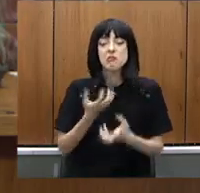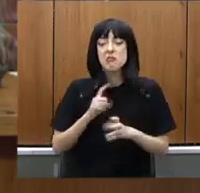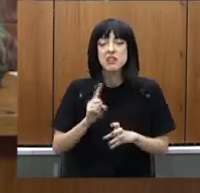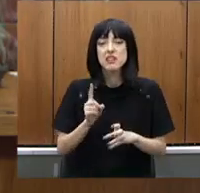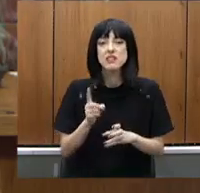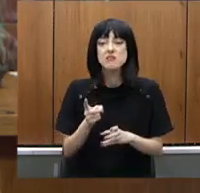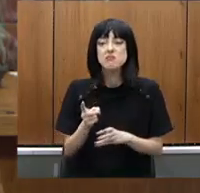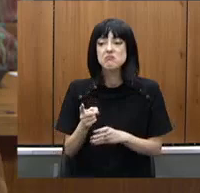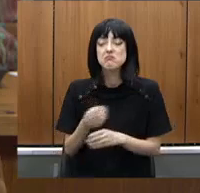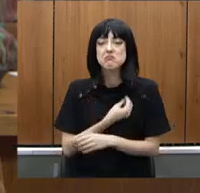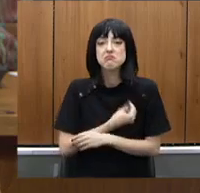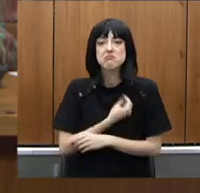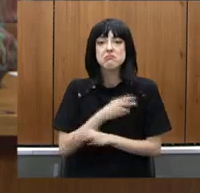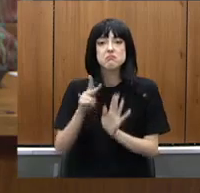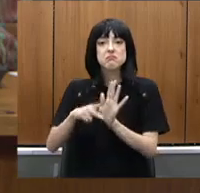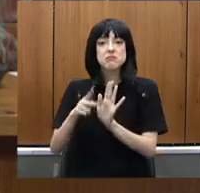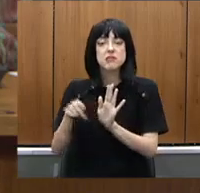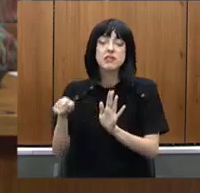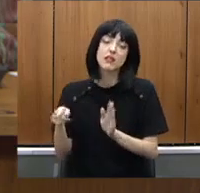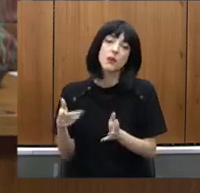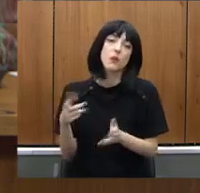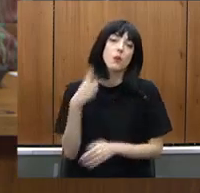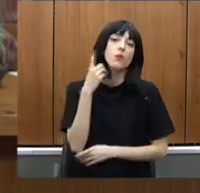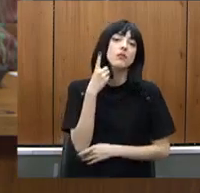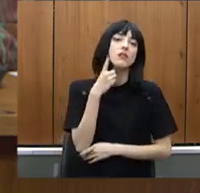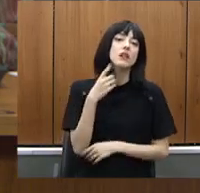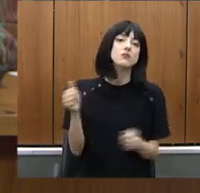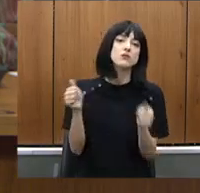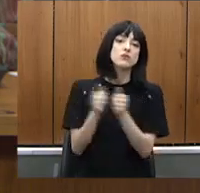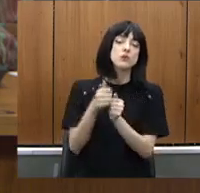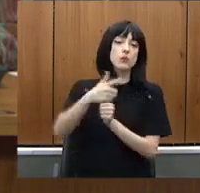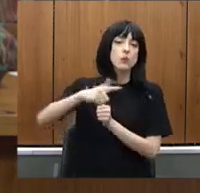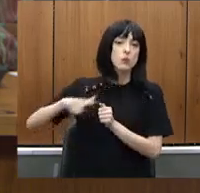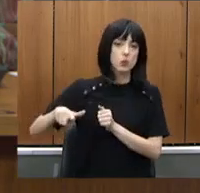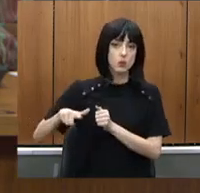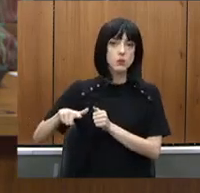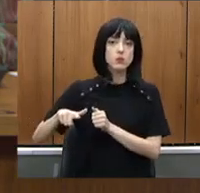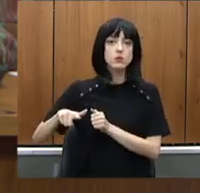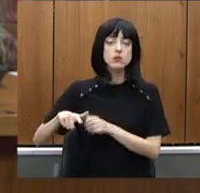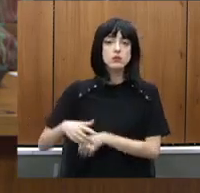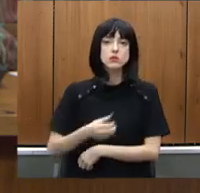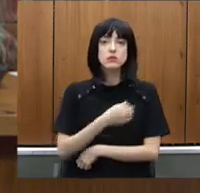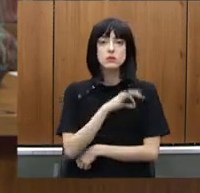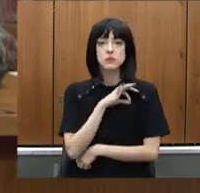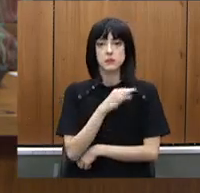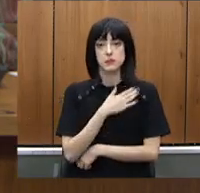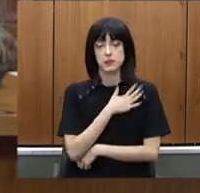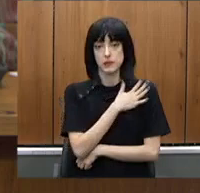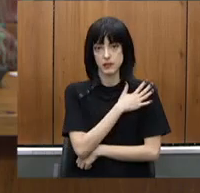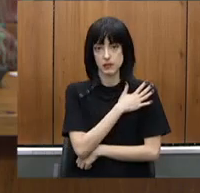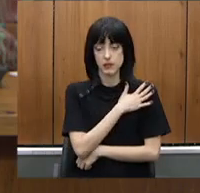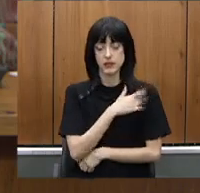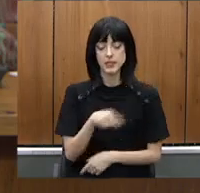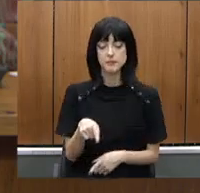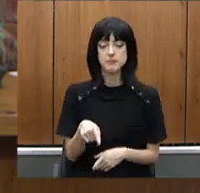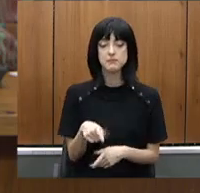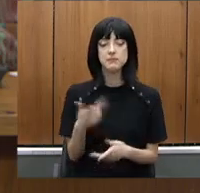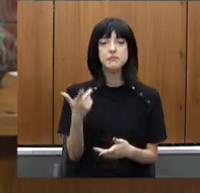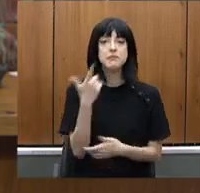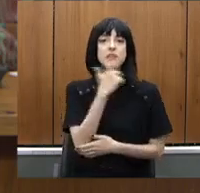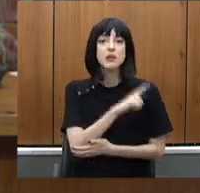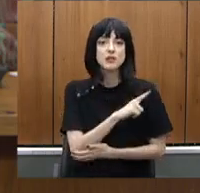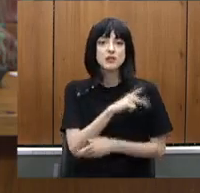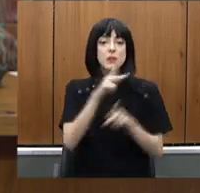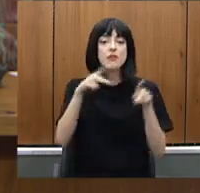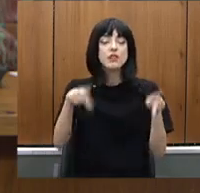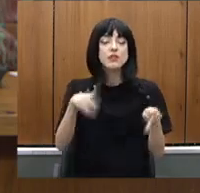juntou com mais alguns militares conseguiram alguns professores de forma gratuita eles abriram um cursinho